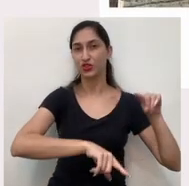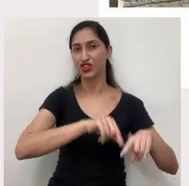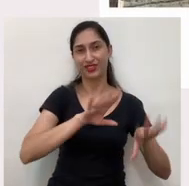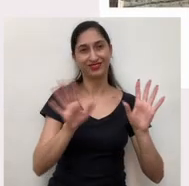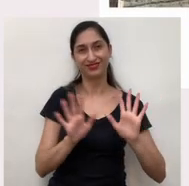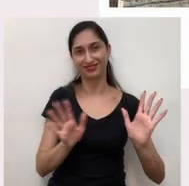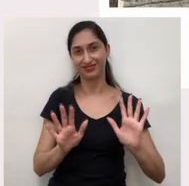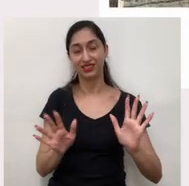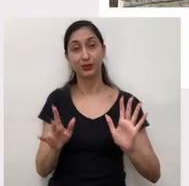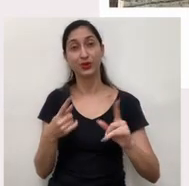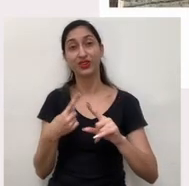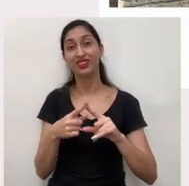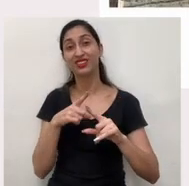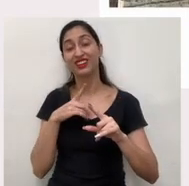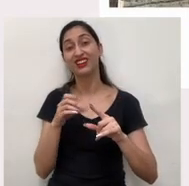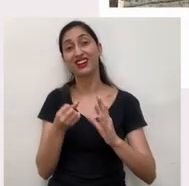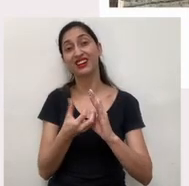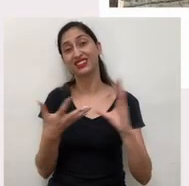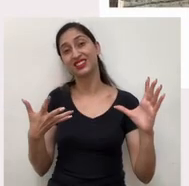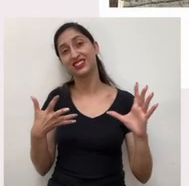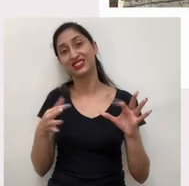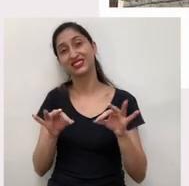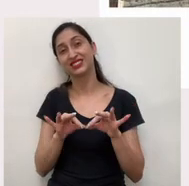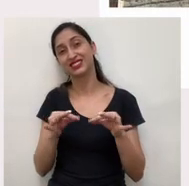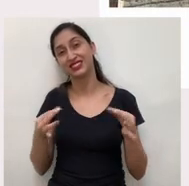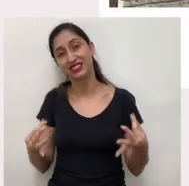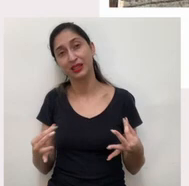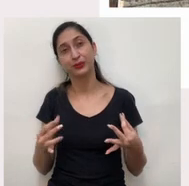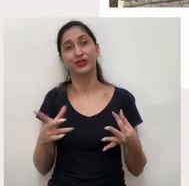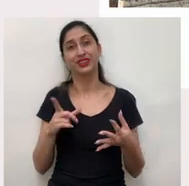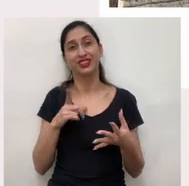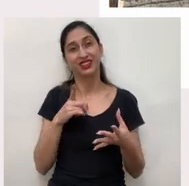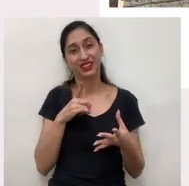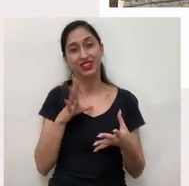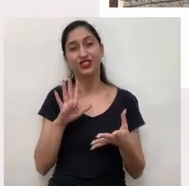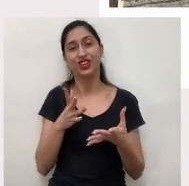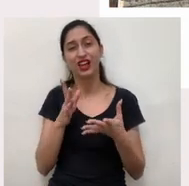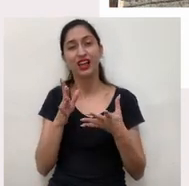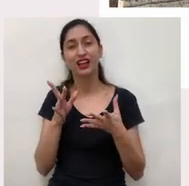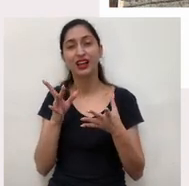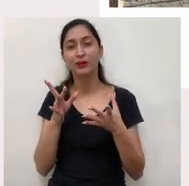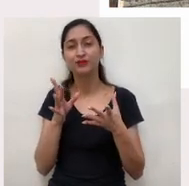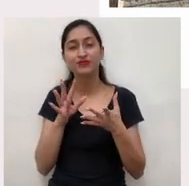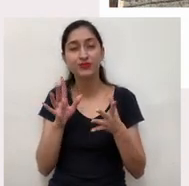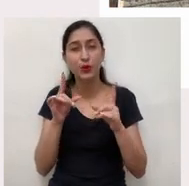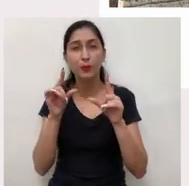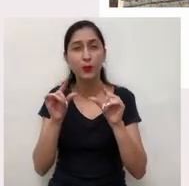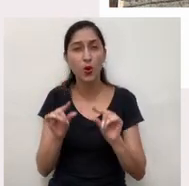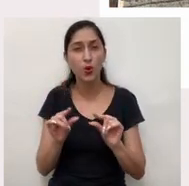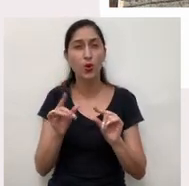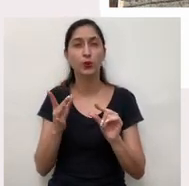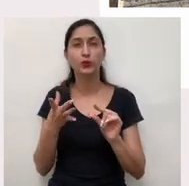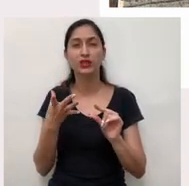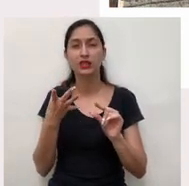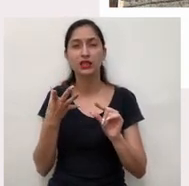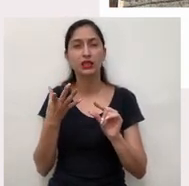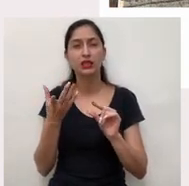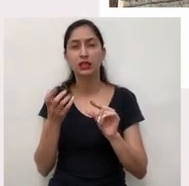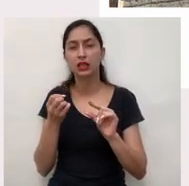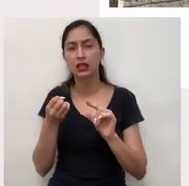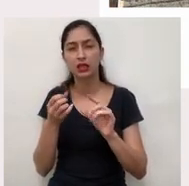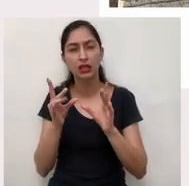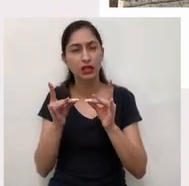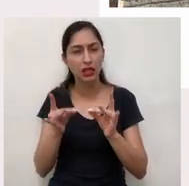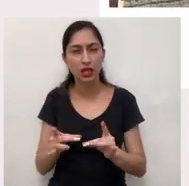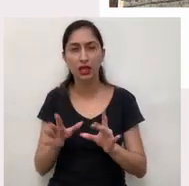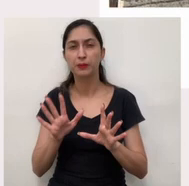partir de uma singeleza absoluta, de um mínimo de elementos, um círculo, um losango, sobretudo